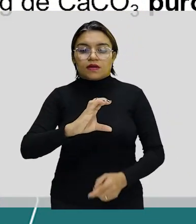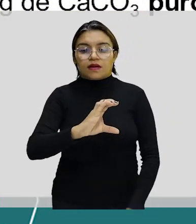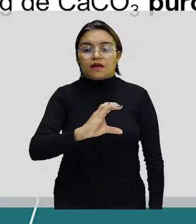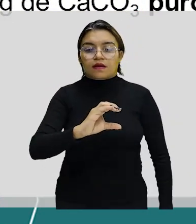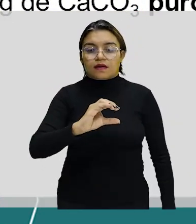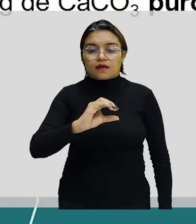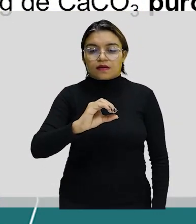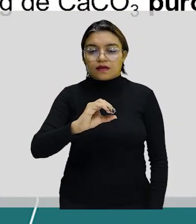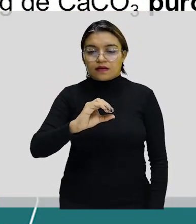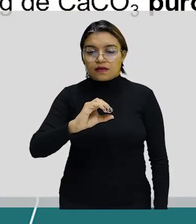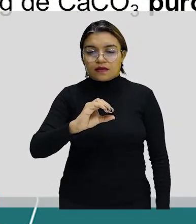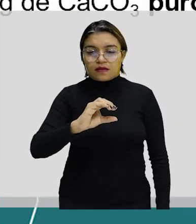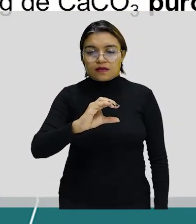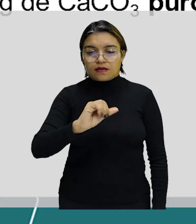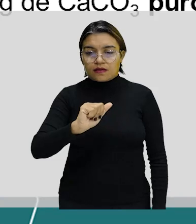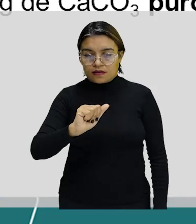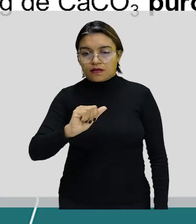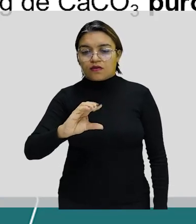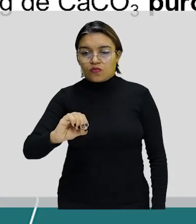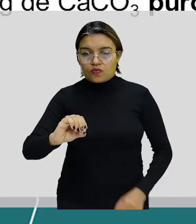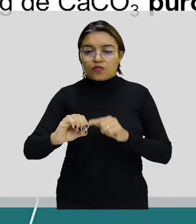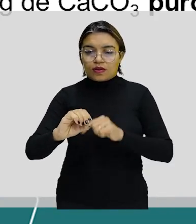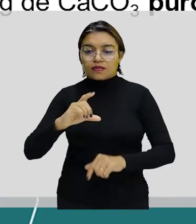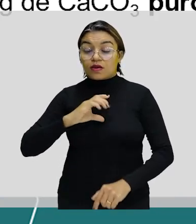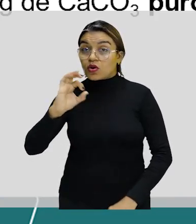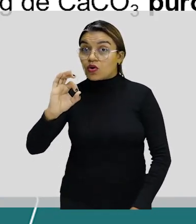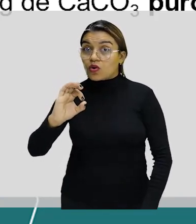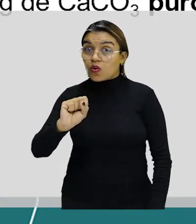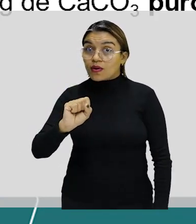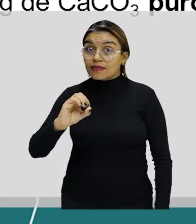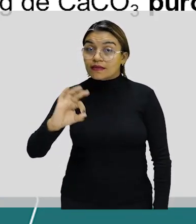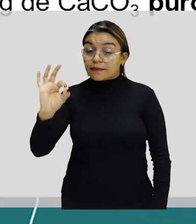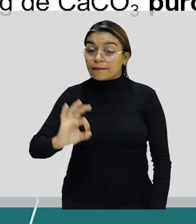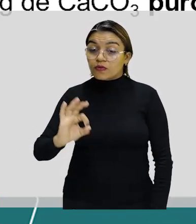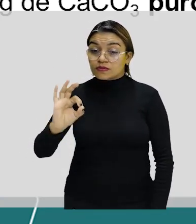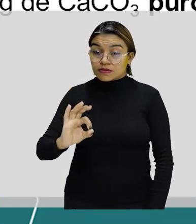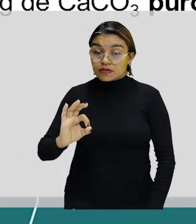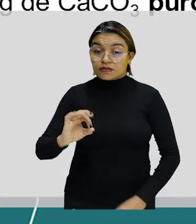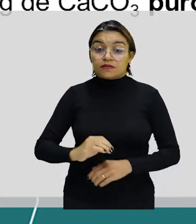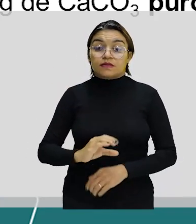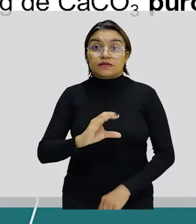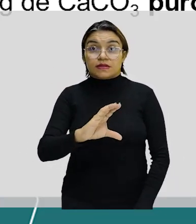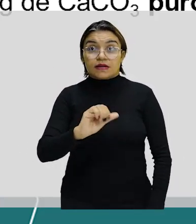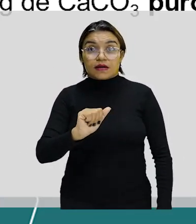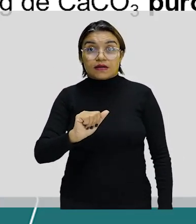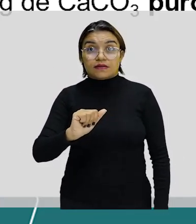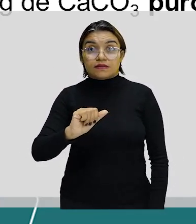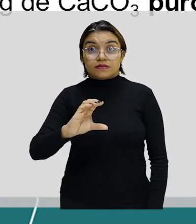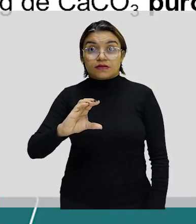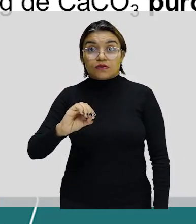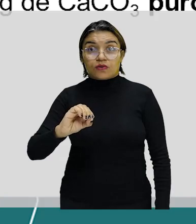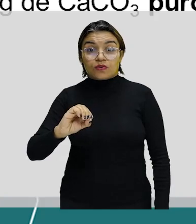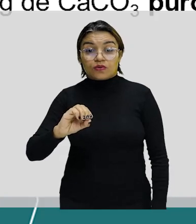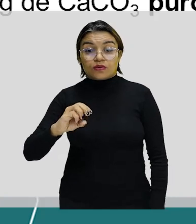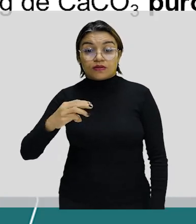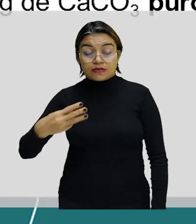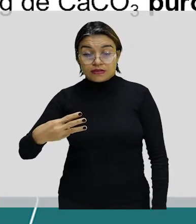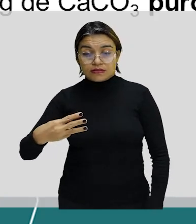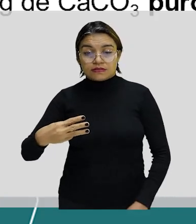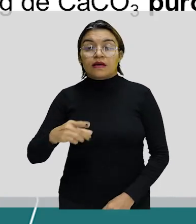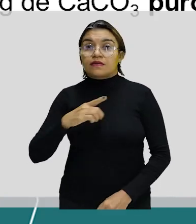contém apenas 80% do carbonato de cálcio, o CaCO3. Temos, então, o